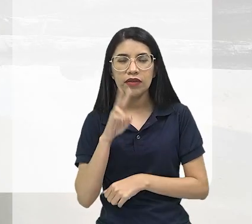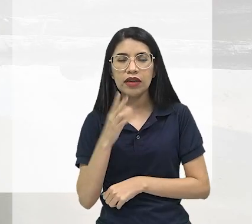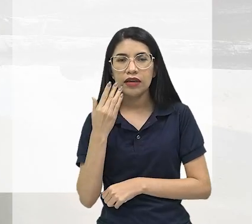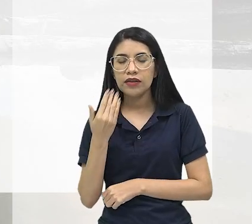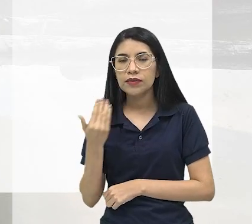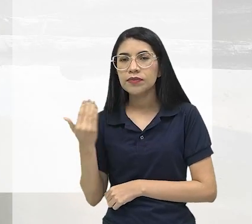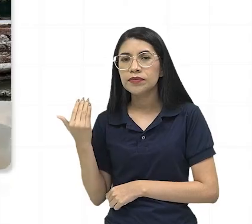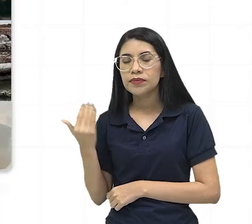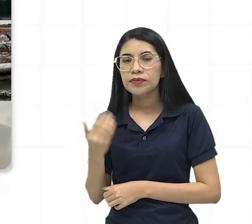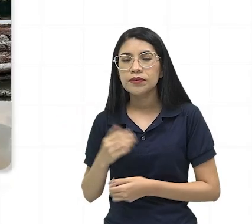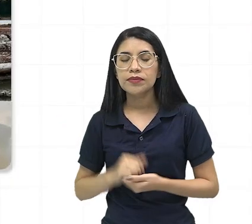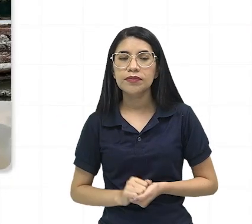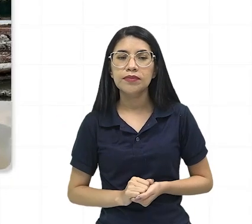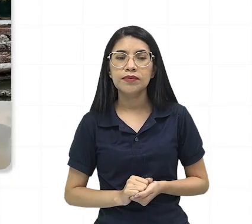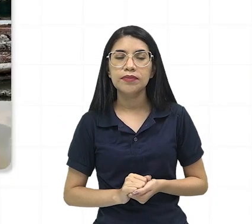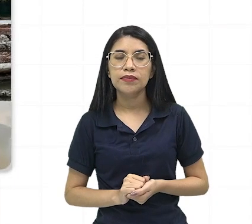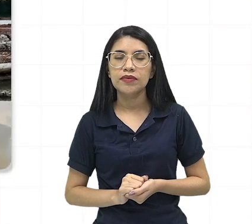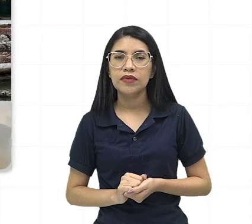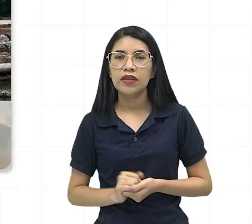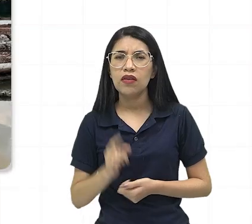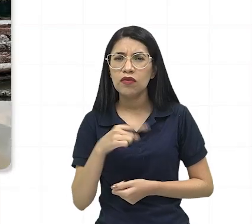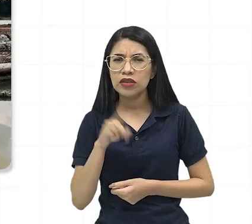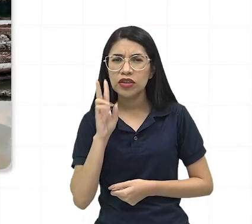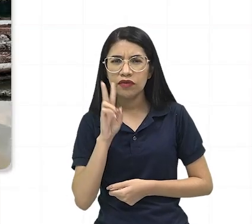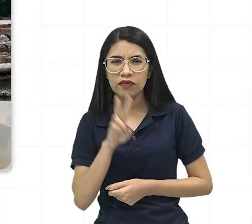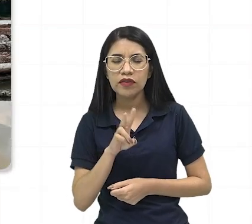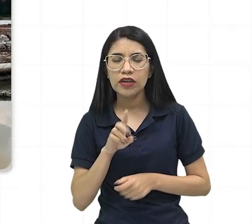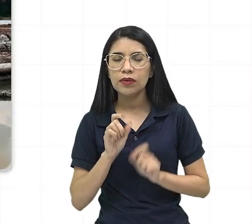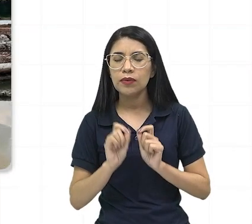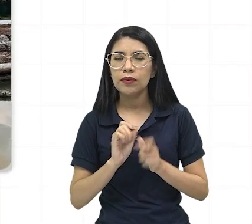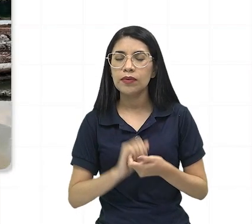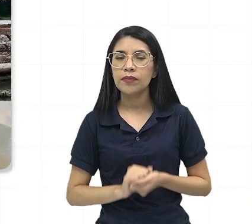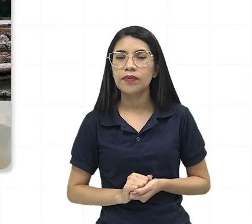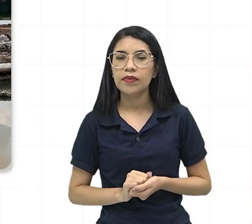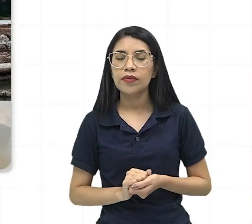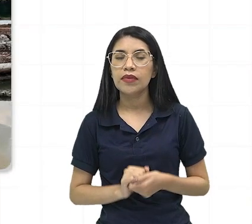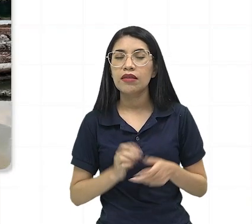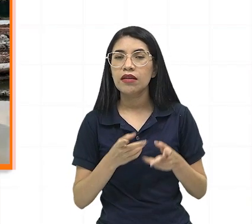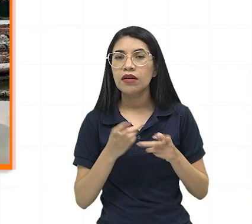ver aqui na sequência? Pode passar a nossa próxima imagem. Degradação ambiental. Você